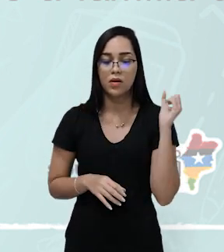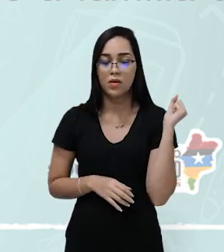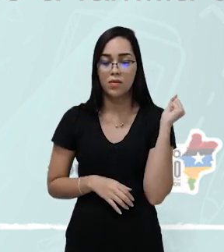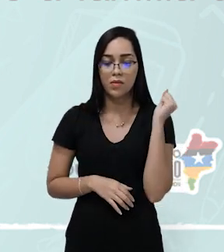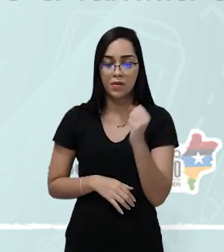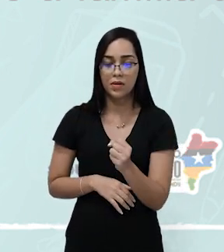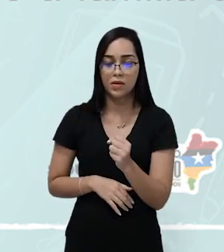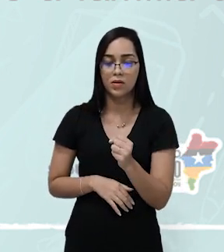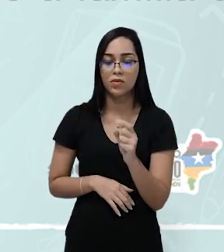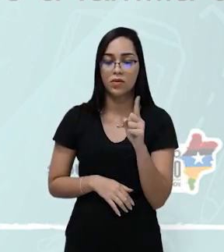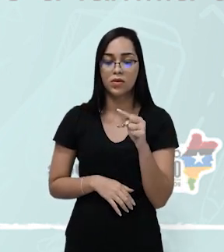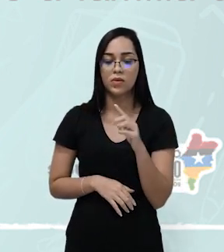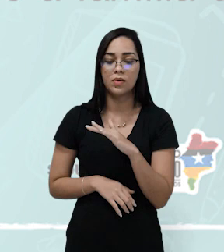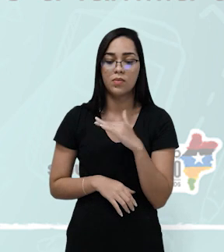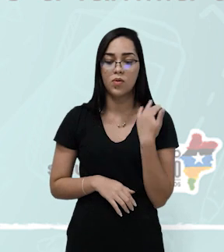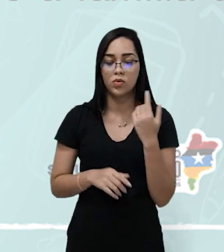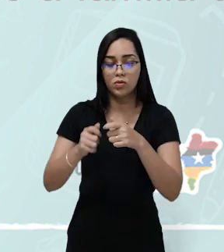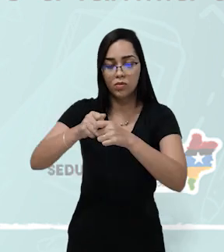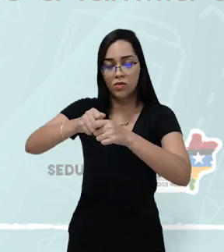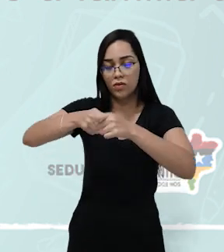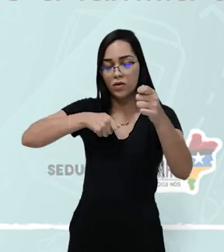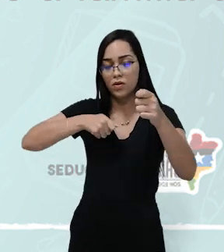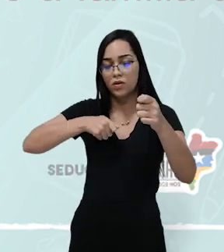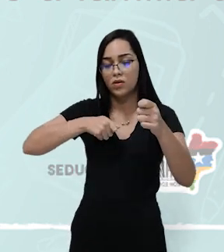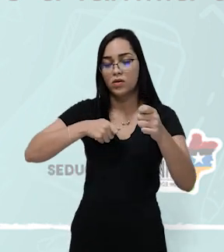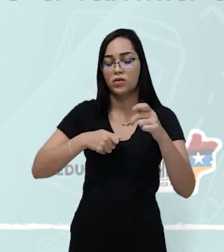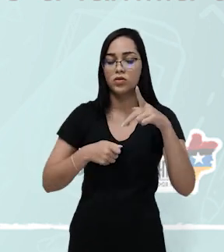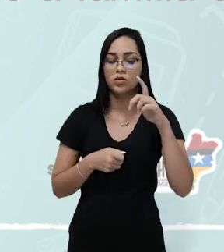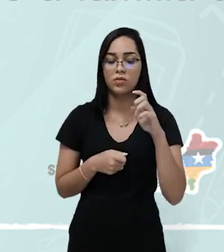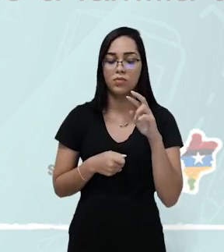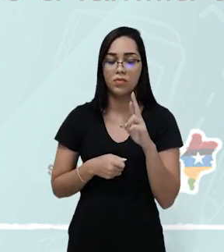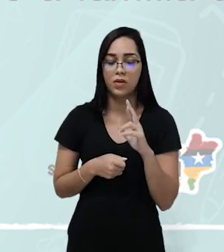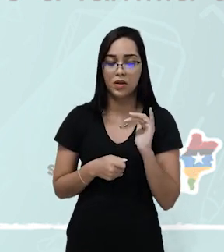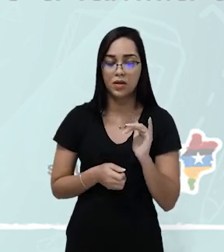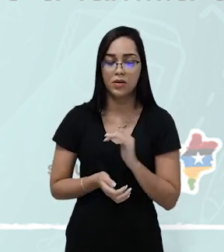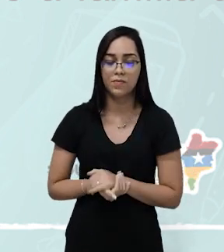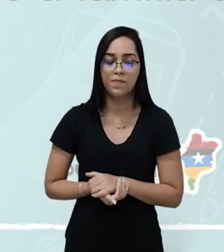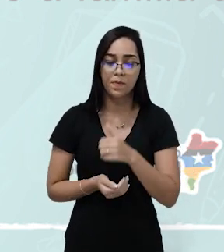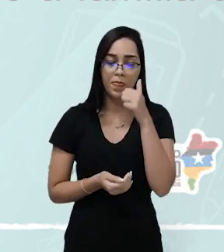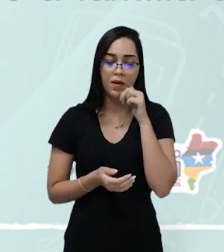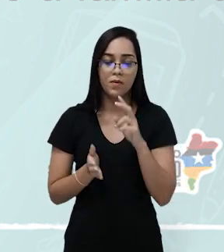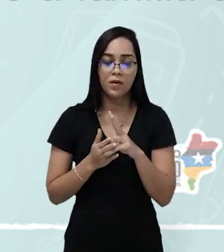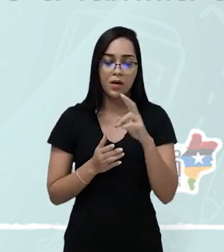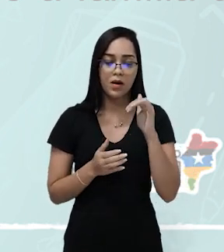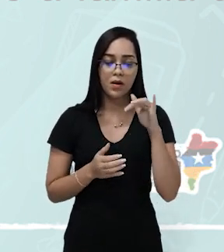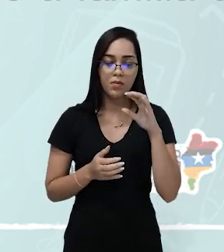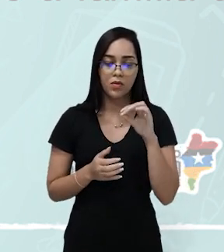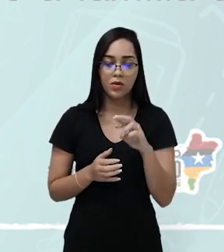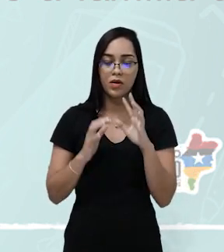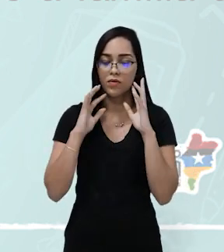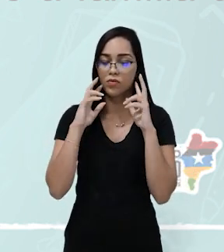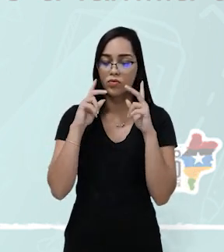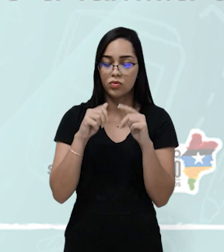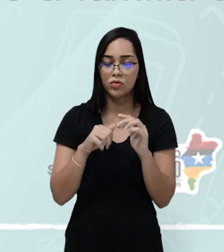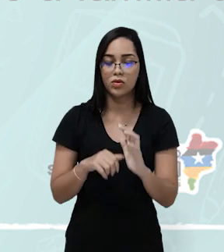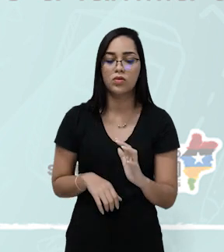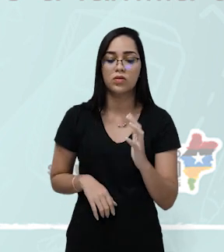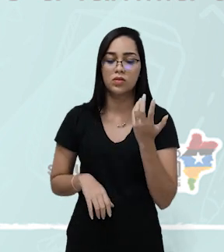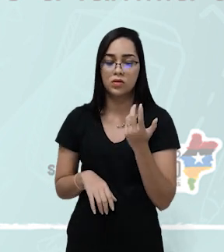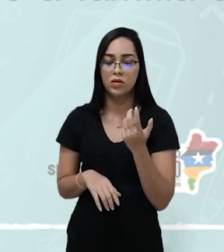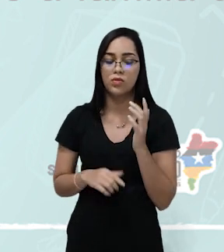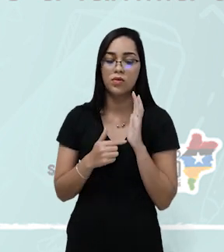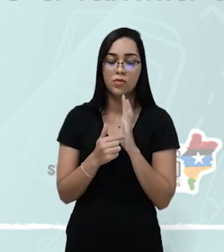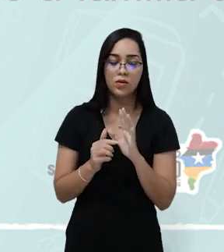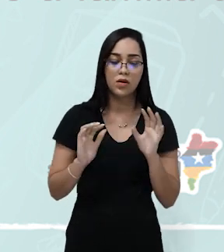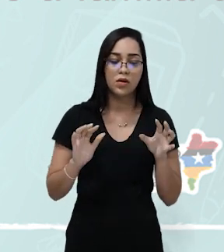se preparam para matá-la quando são mortos pelas flechadas certeiras de Peri. Uma índia aimoré que